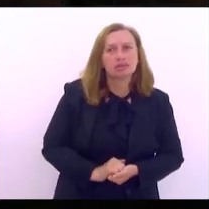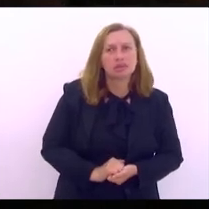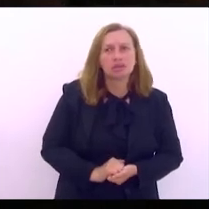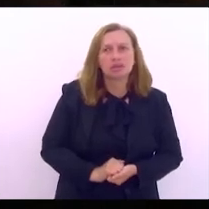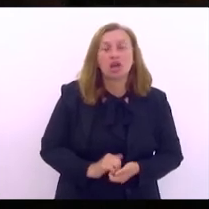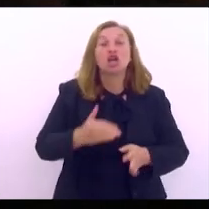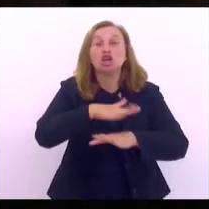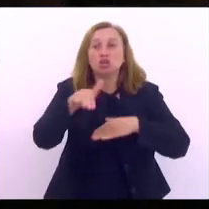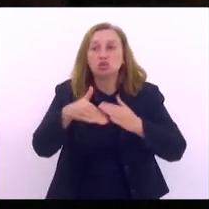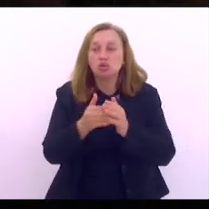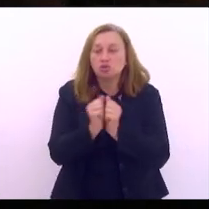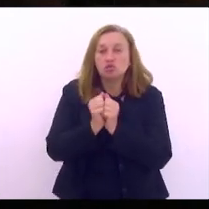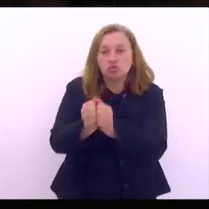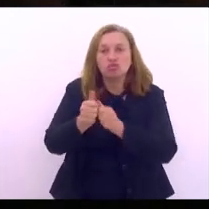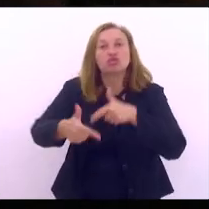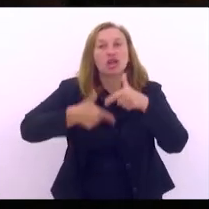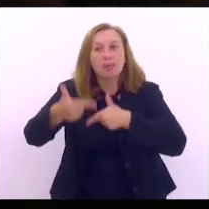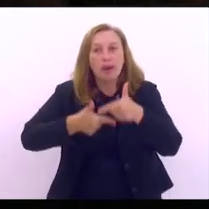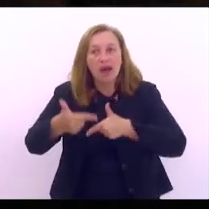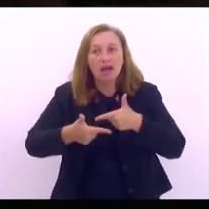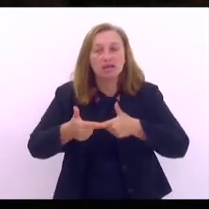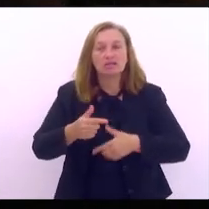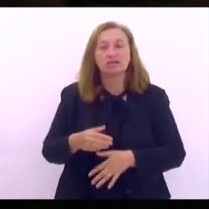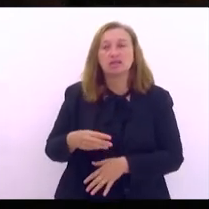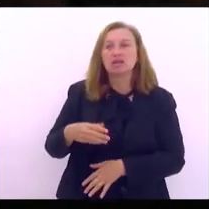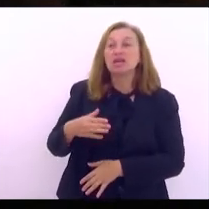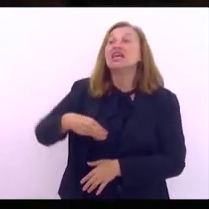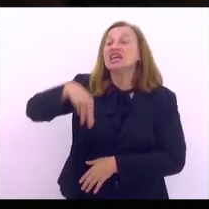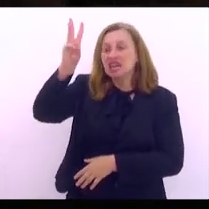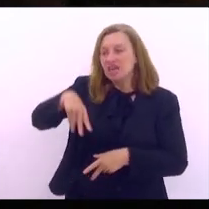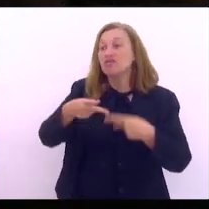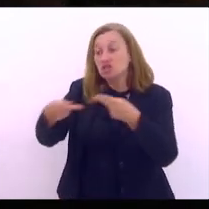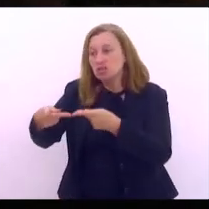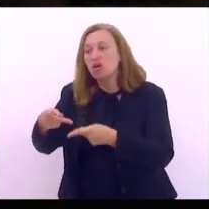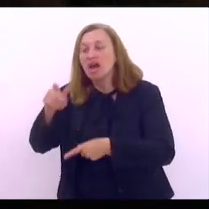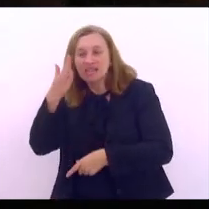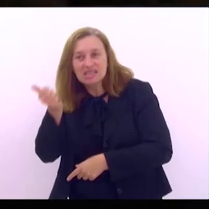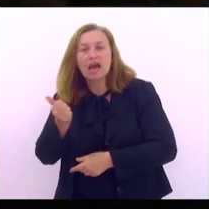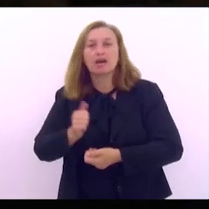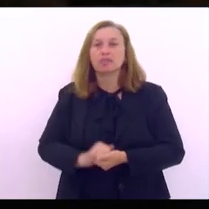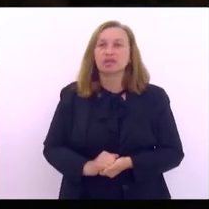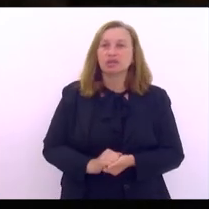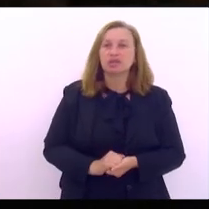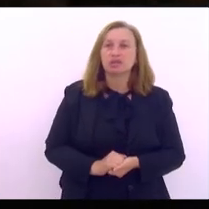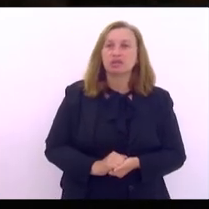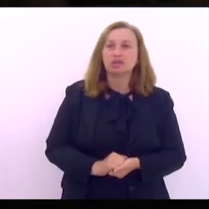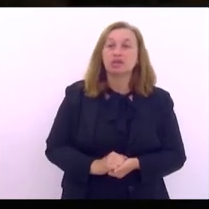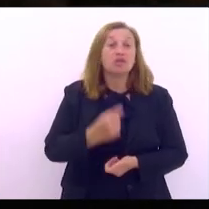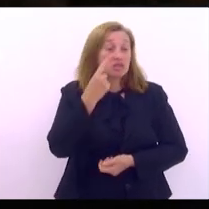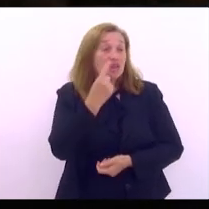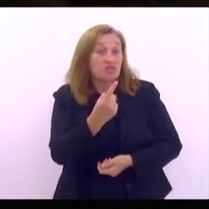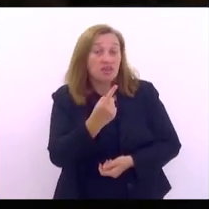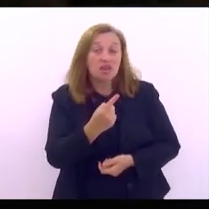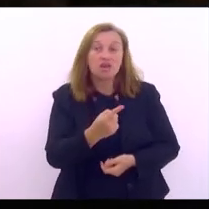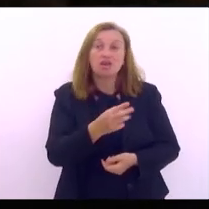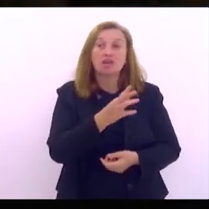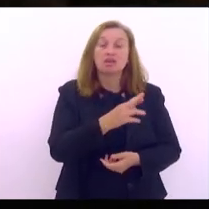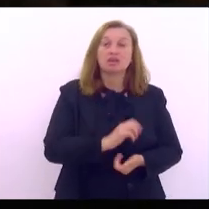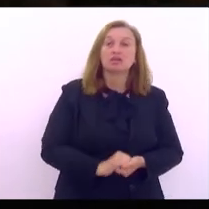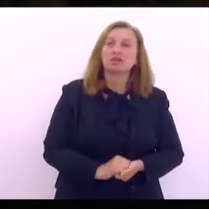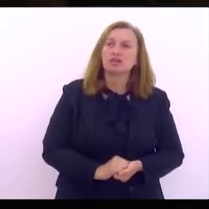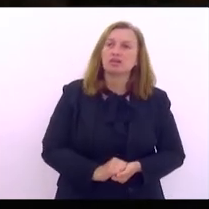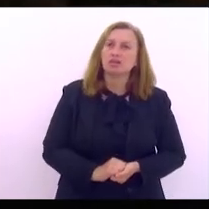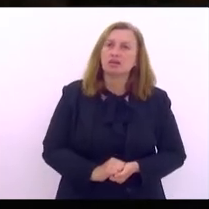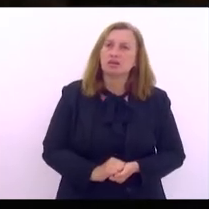E todos trabalham juntos. Quem esteve lá sabe disso. Pega um táxi, você vê. O motorista é árabe, o restaurante, o dono, não sei o quê, o garçom é judeu.